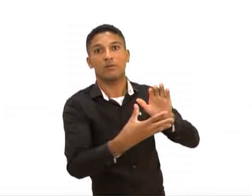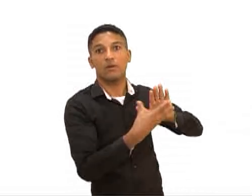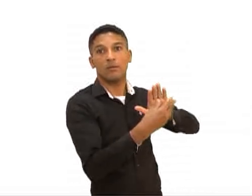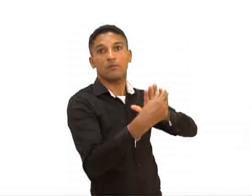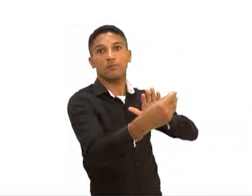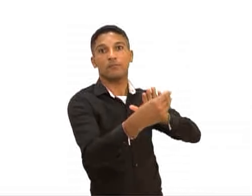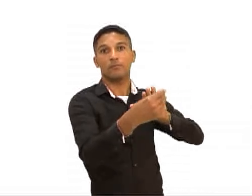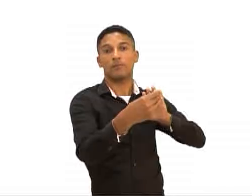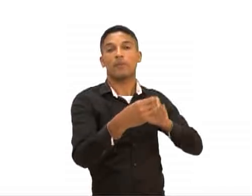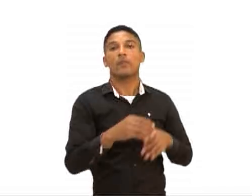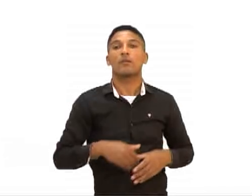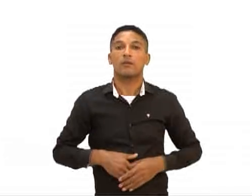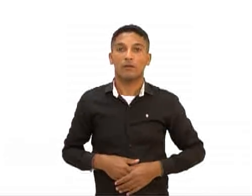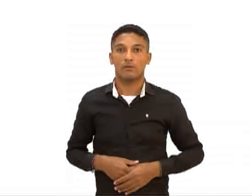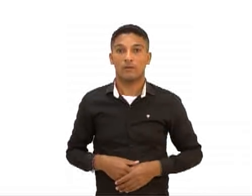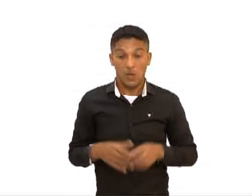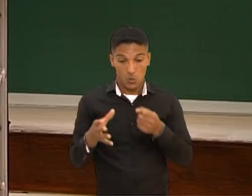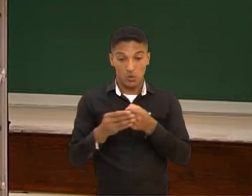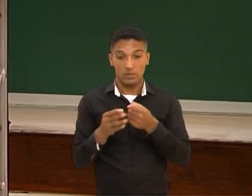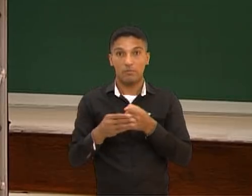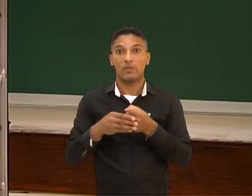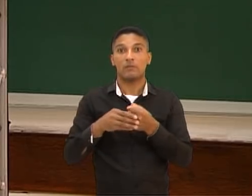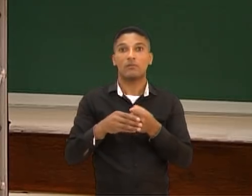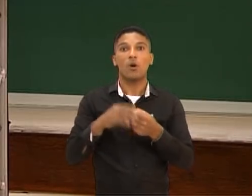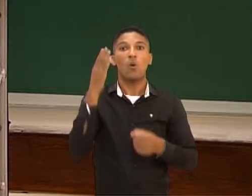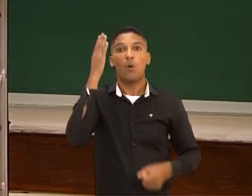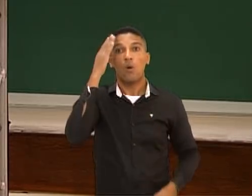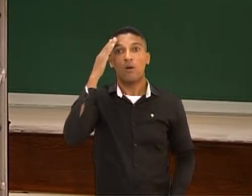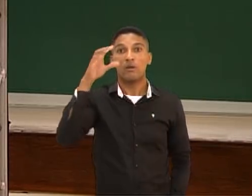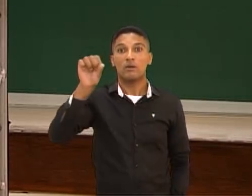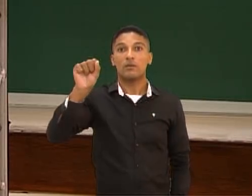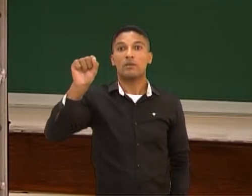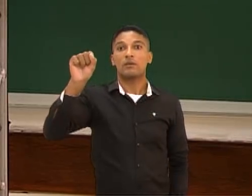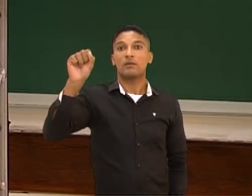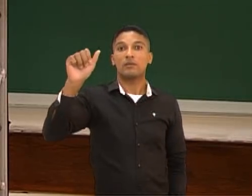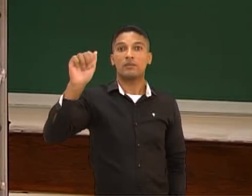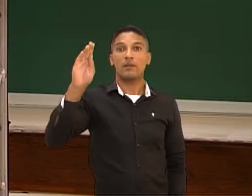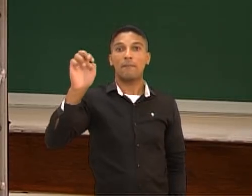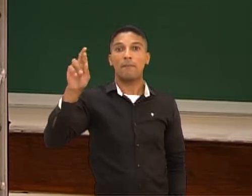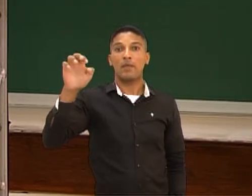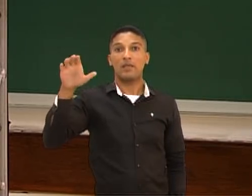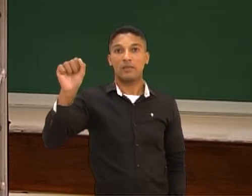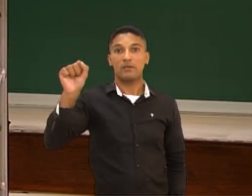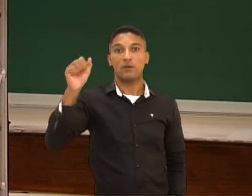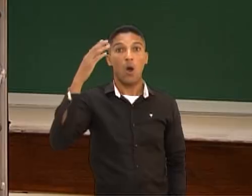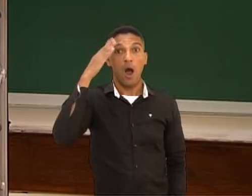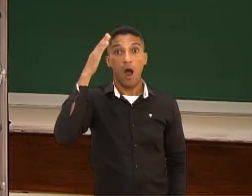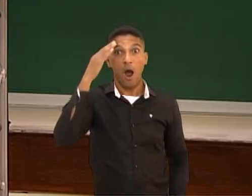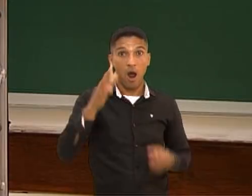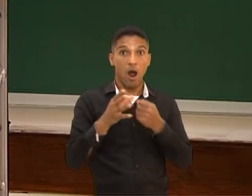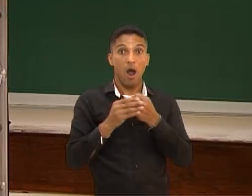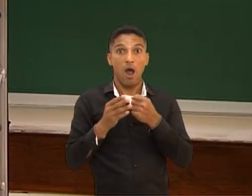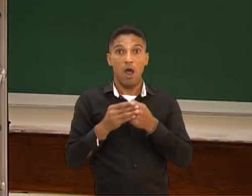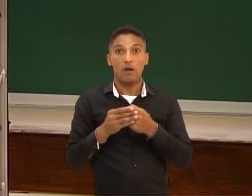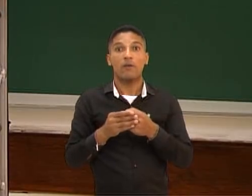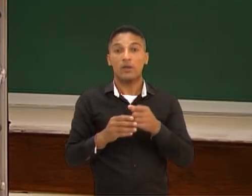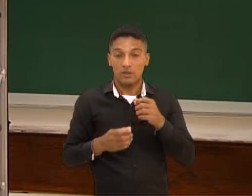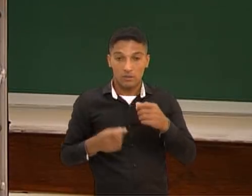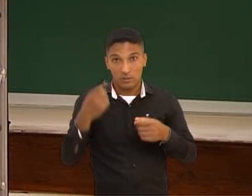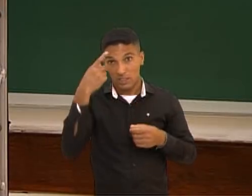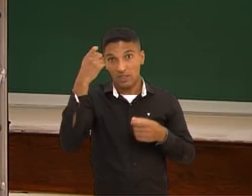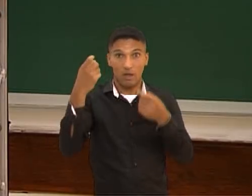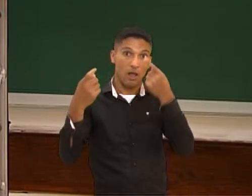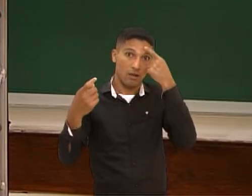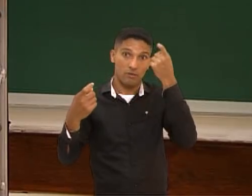vão reinventando os saberes pré-existentes, ressignificando o olhar para aqueles saberes que elas já se apropriaram, né?